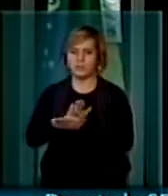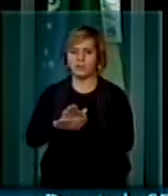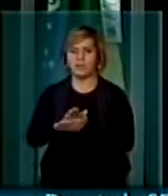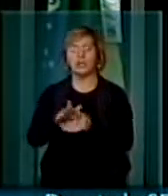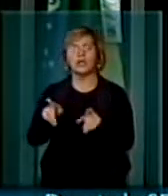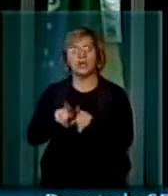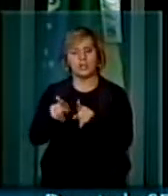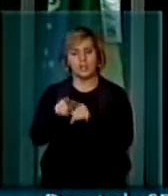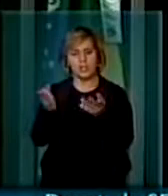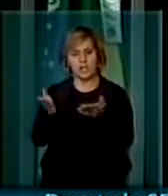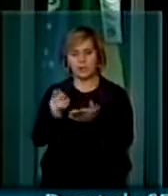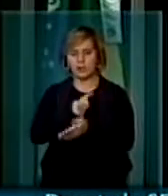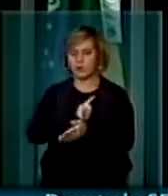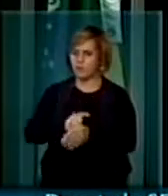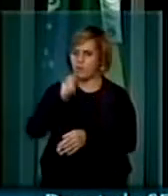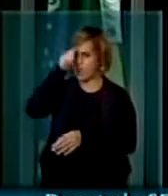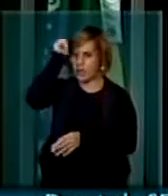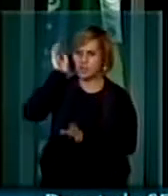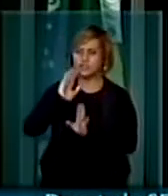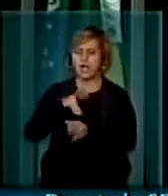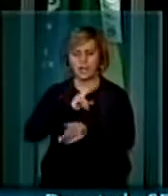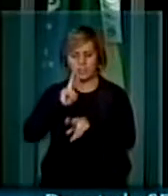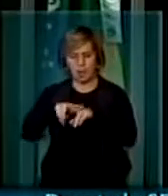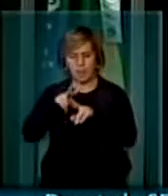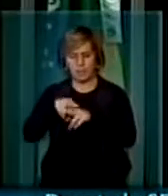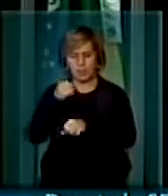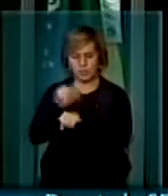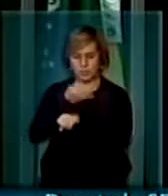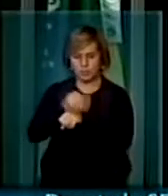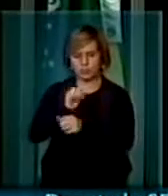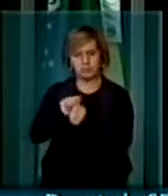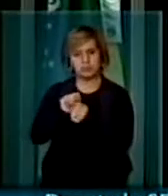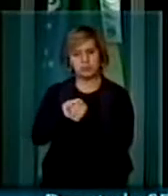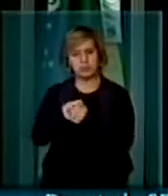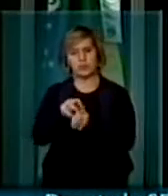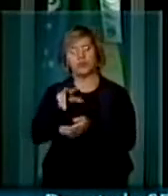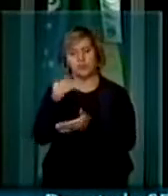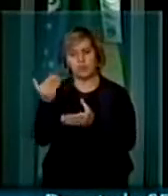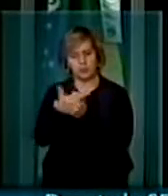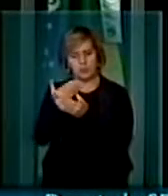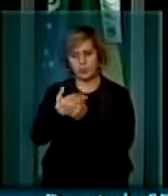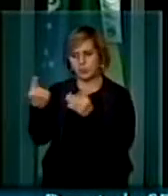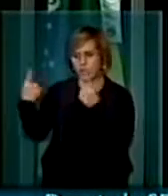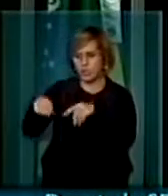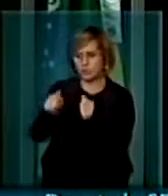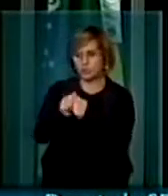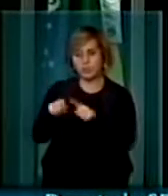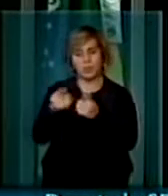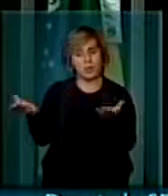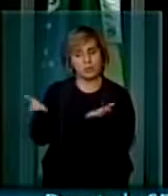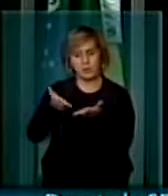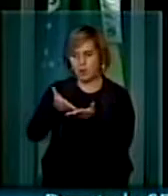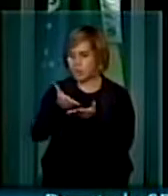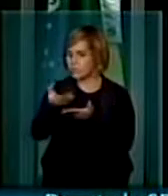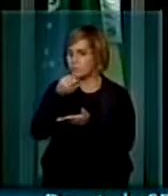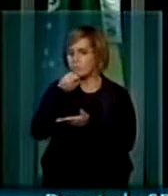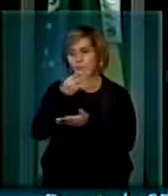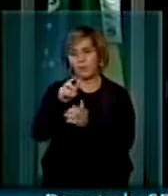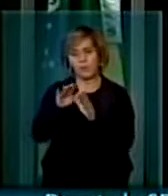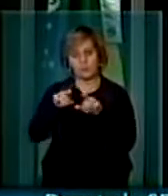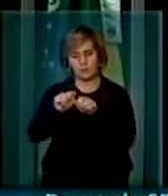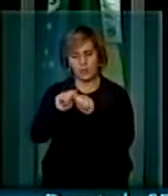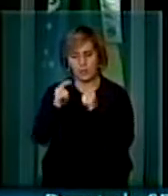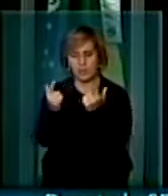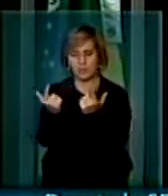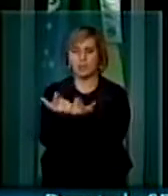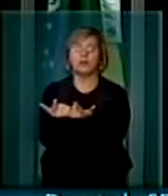Arruda está respondendo por aquilo que a Justiça acha que ele tem que responder, mas agora novos caminhos. E a Câmara Legislativa tem que